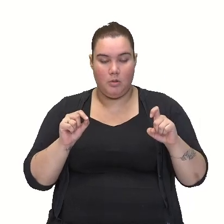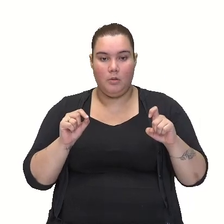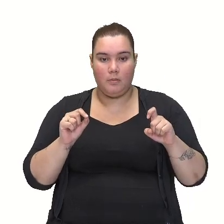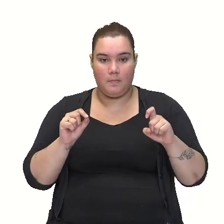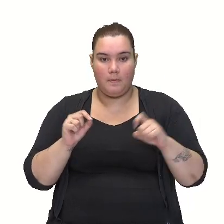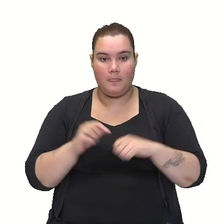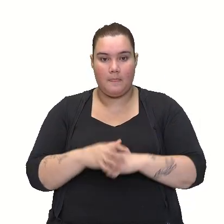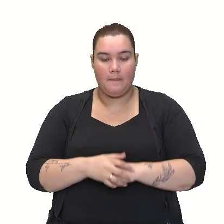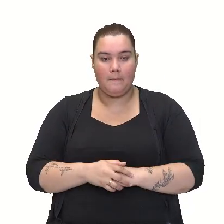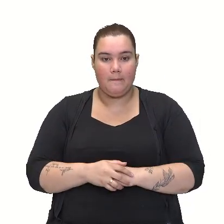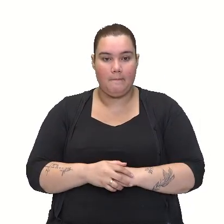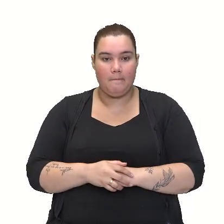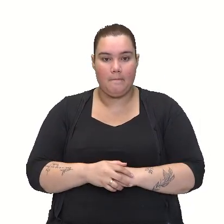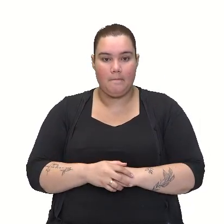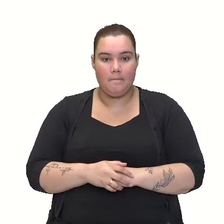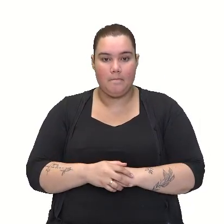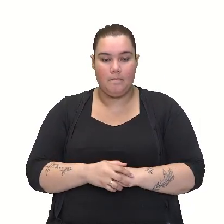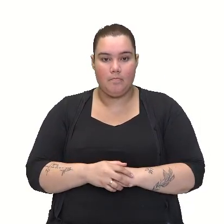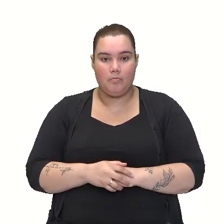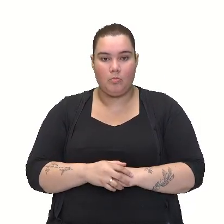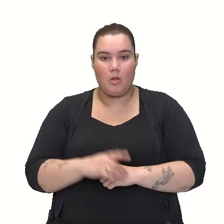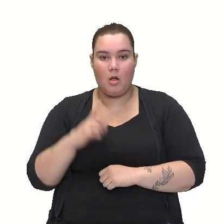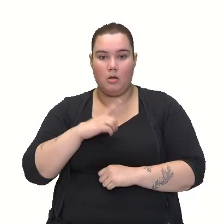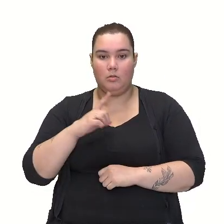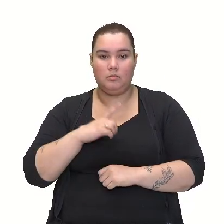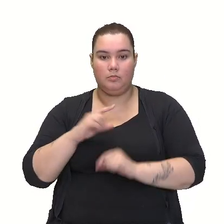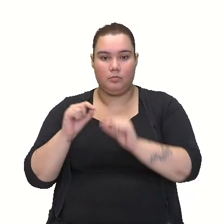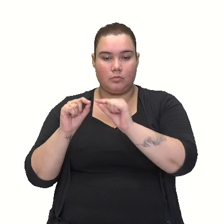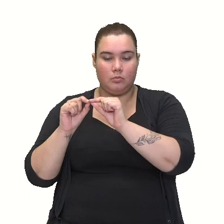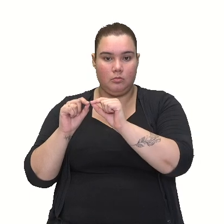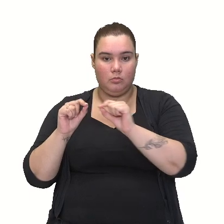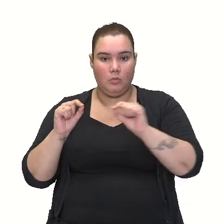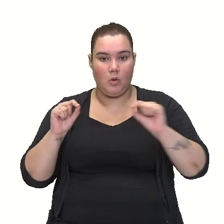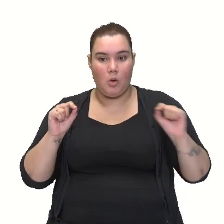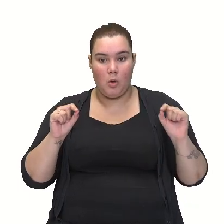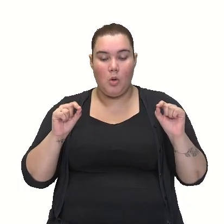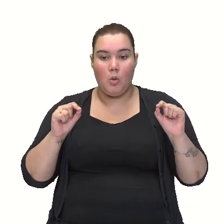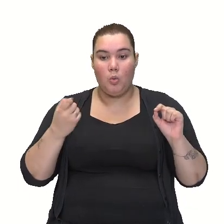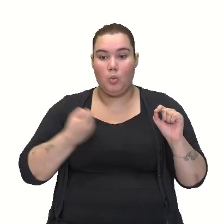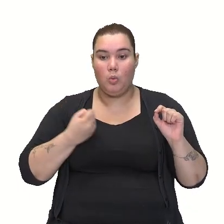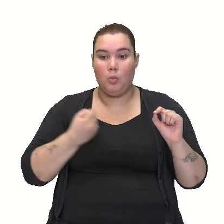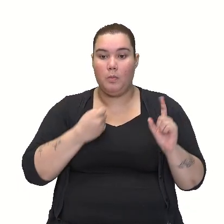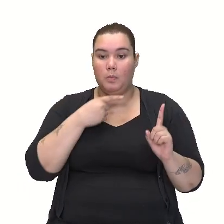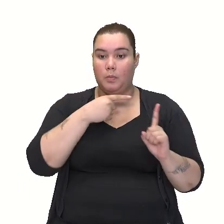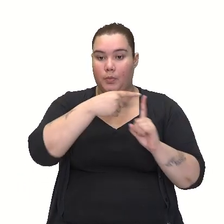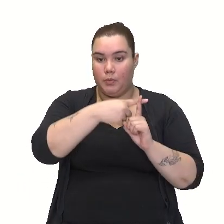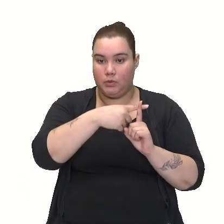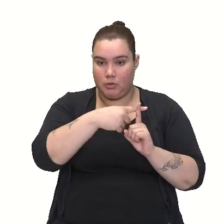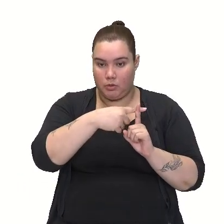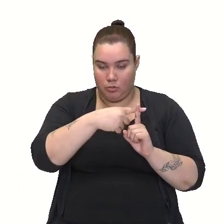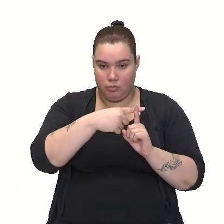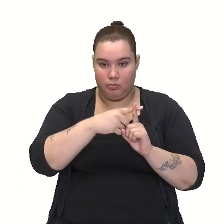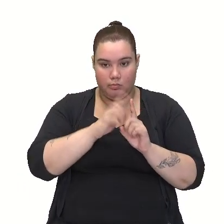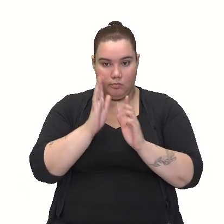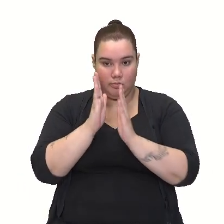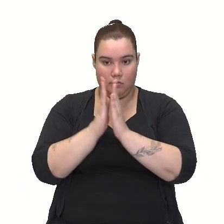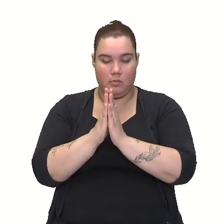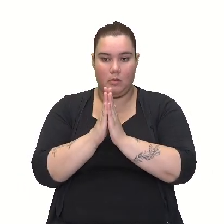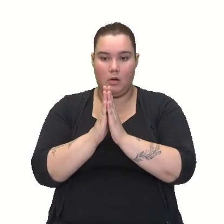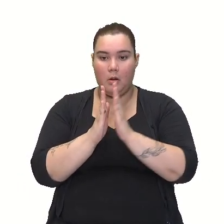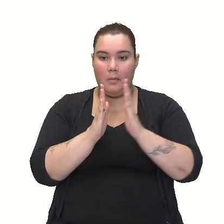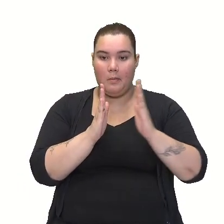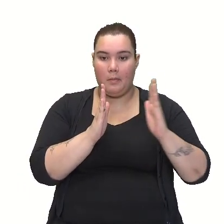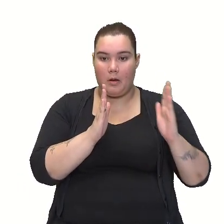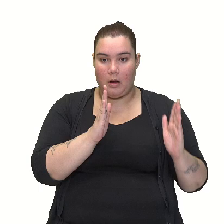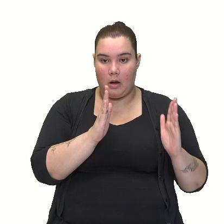claro que aqui é a origem, eu tenho todos os números positivos. Aqui eu tenho